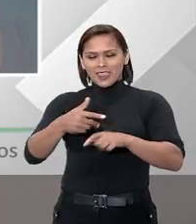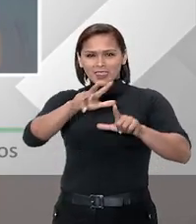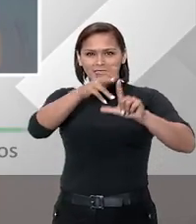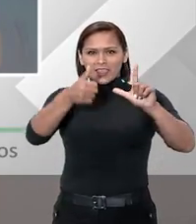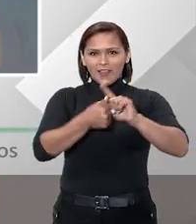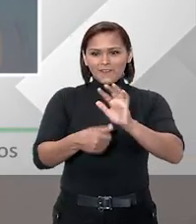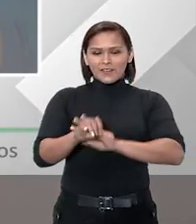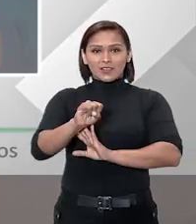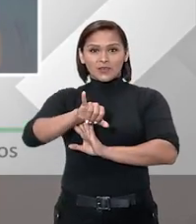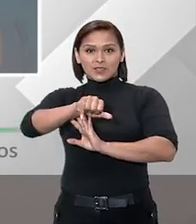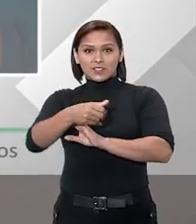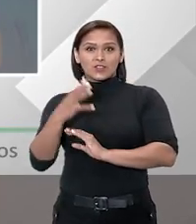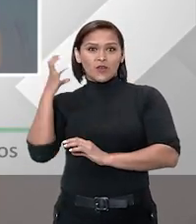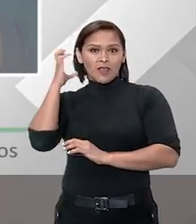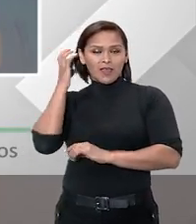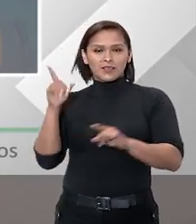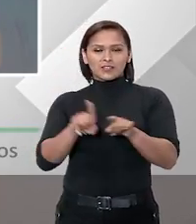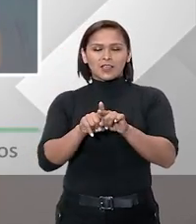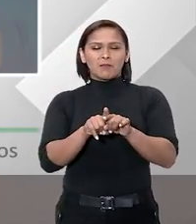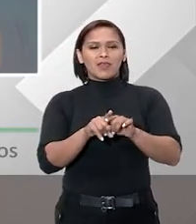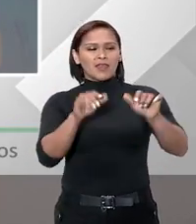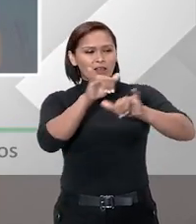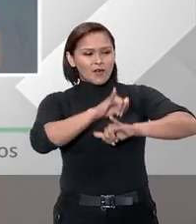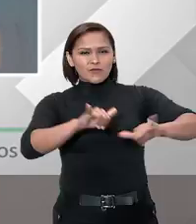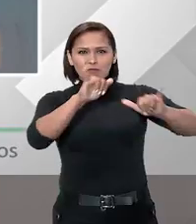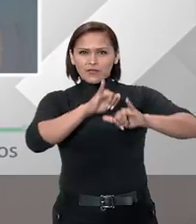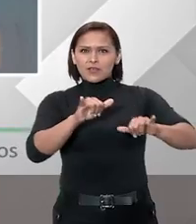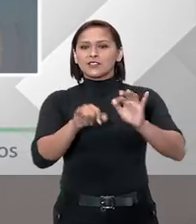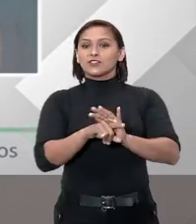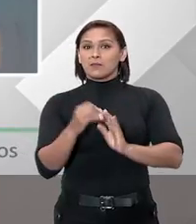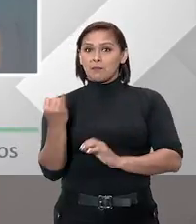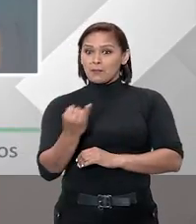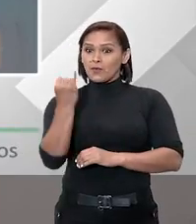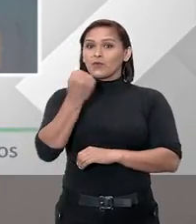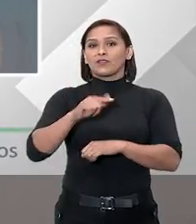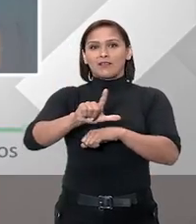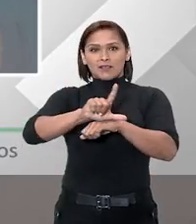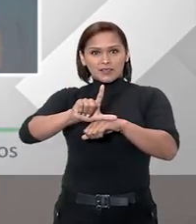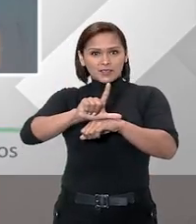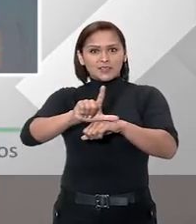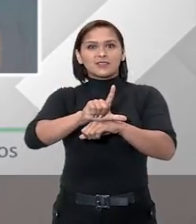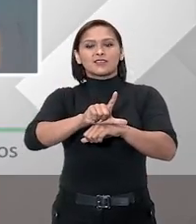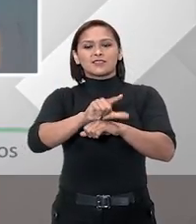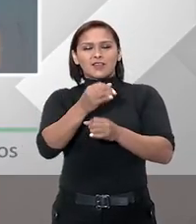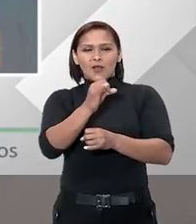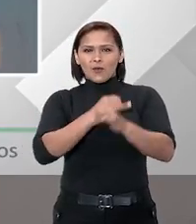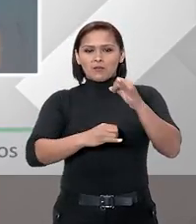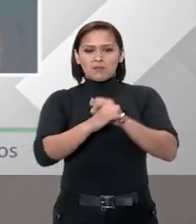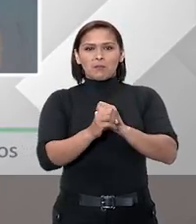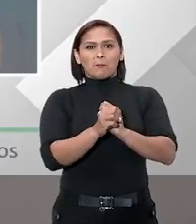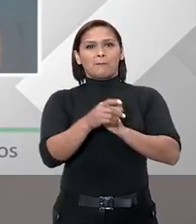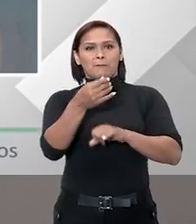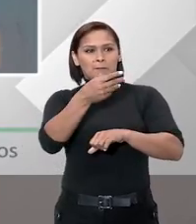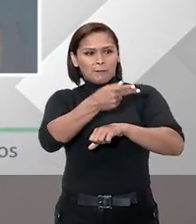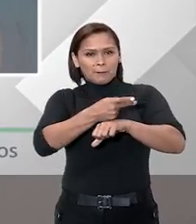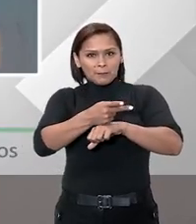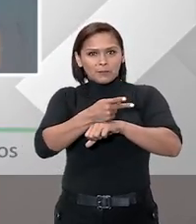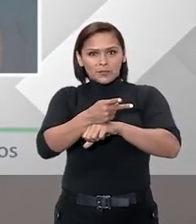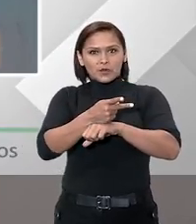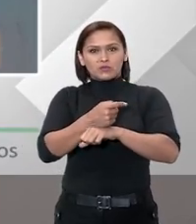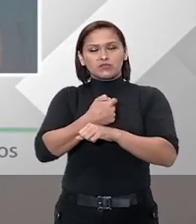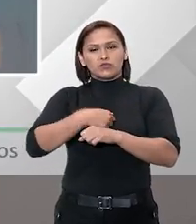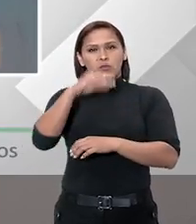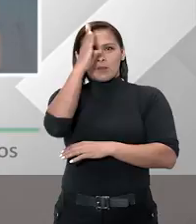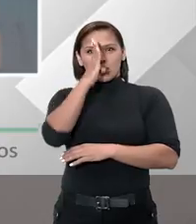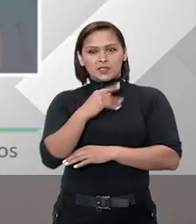Superior Tribunal de Justiça, que traz a debate temas de grande relevância da legislação infraconstitucional brasileira e que fazem